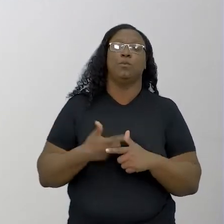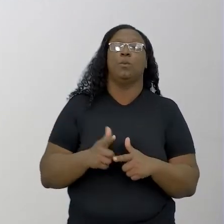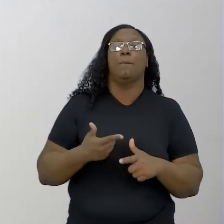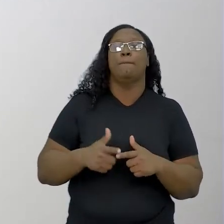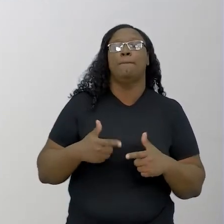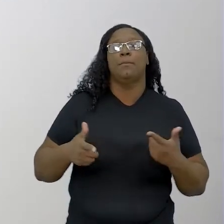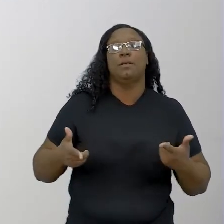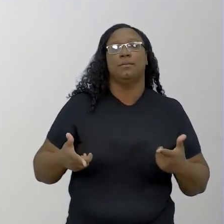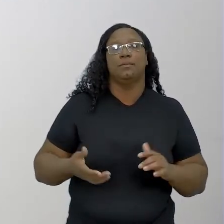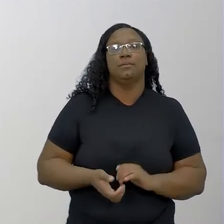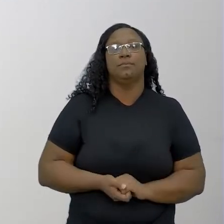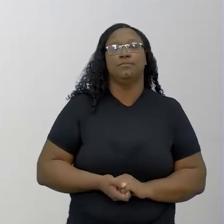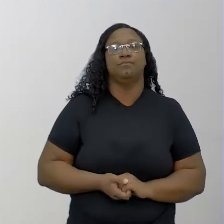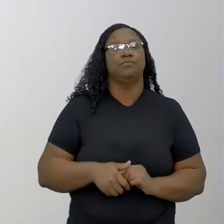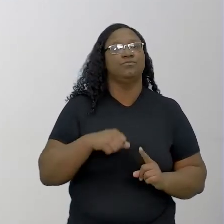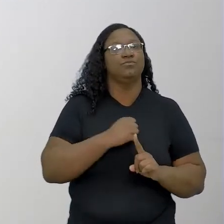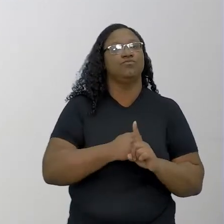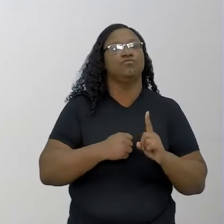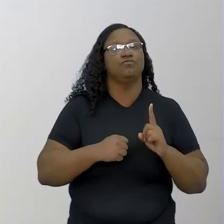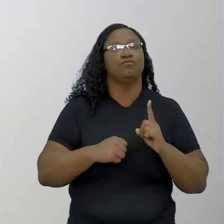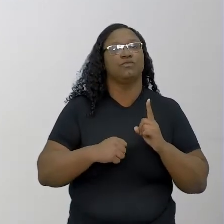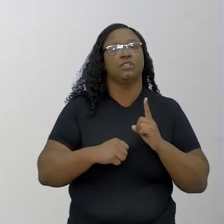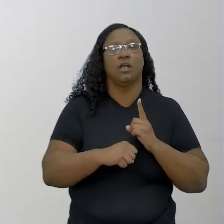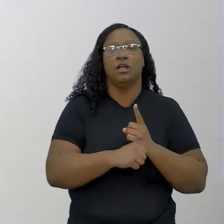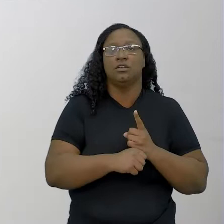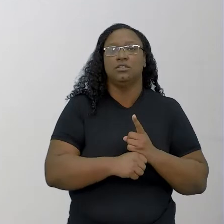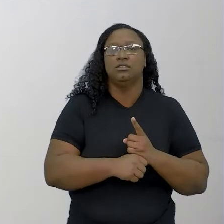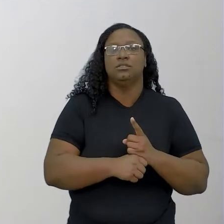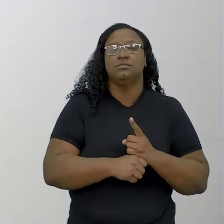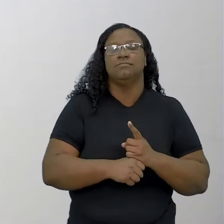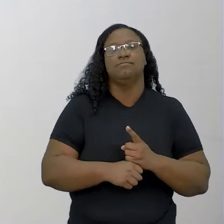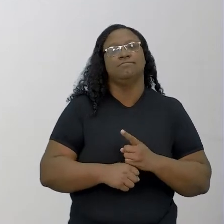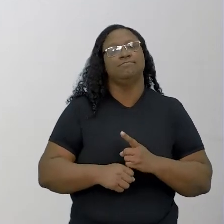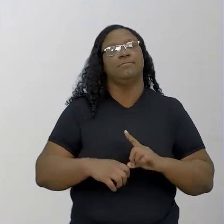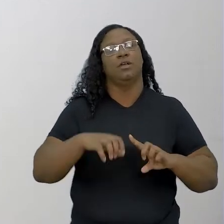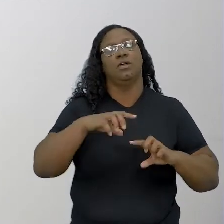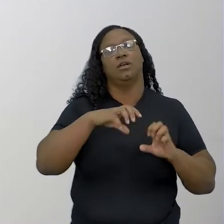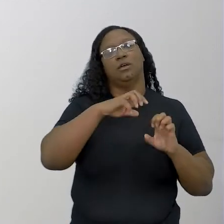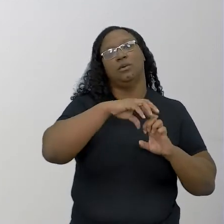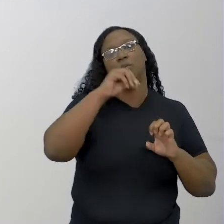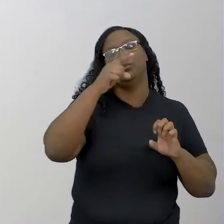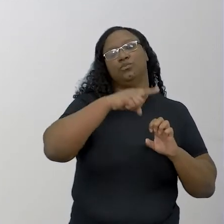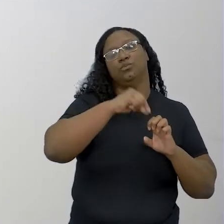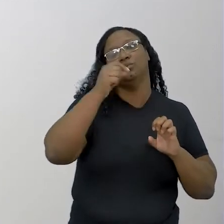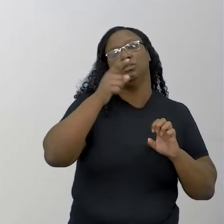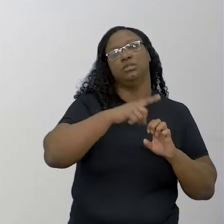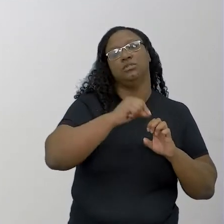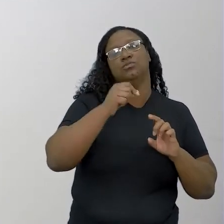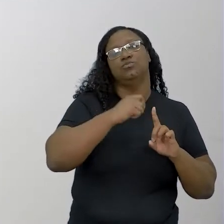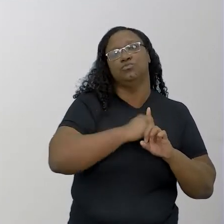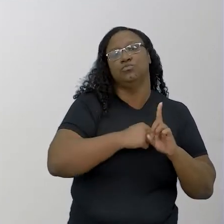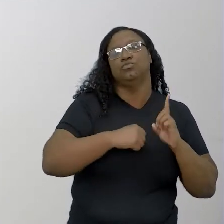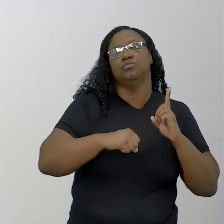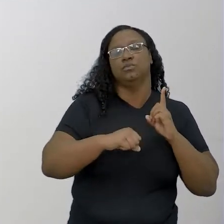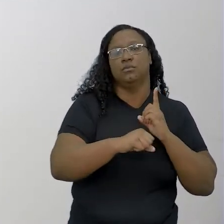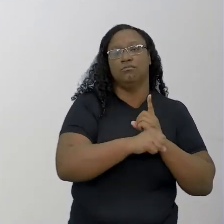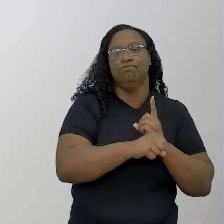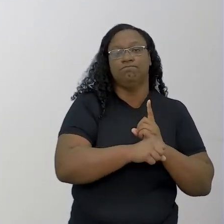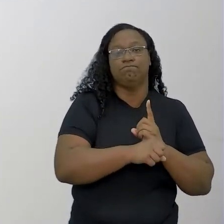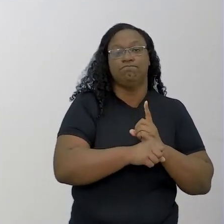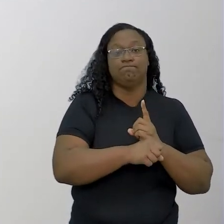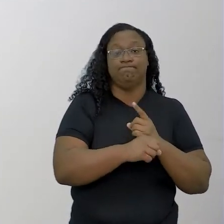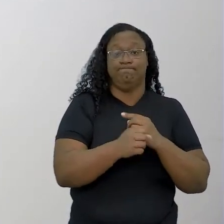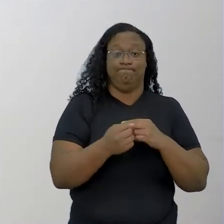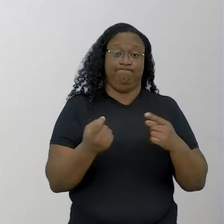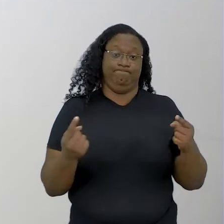do qual muitas vezes se debruça o empreendedorismo social, está relacionada